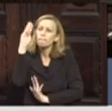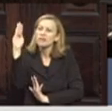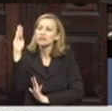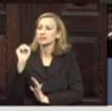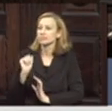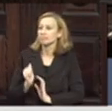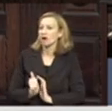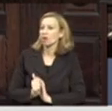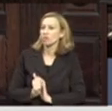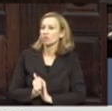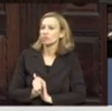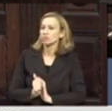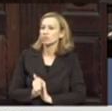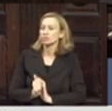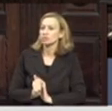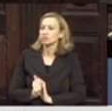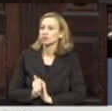territoriais,